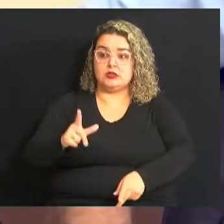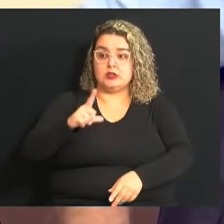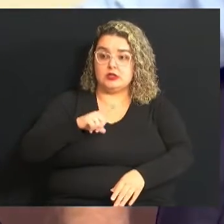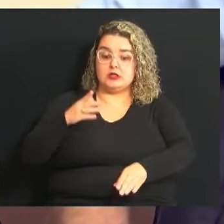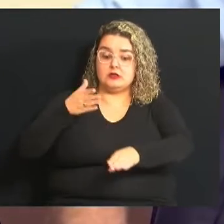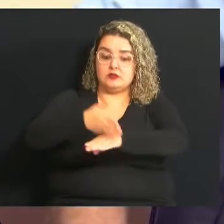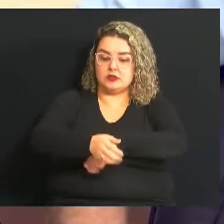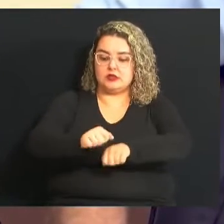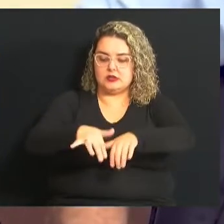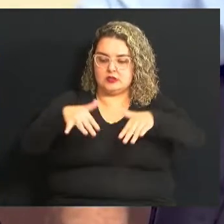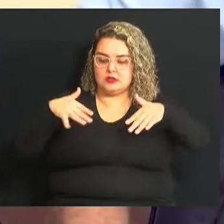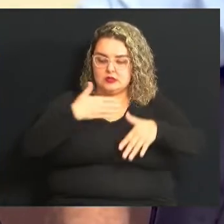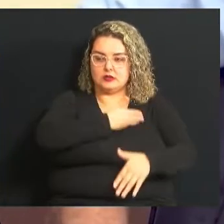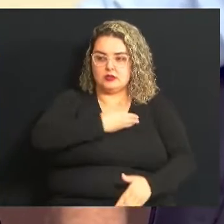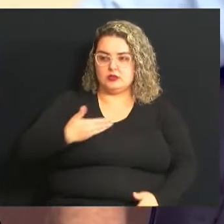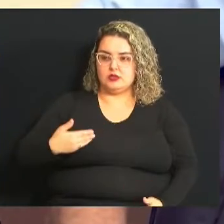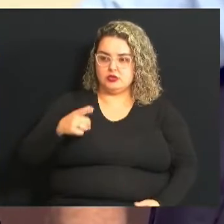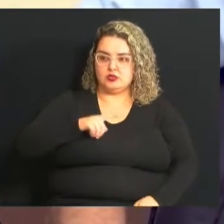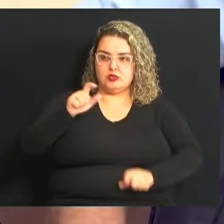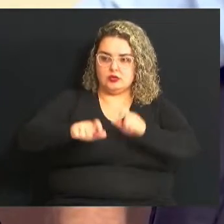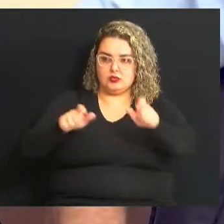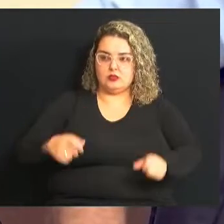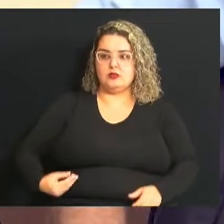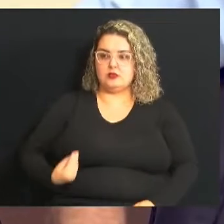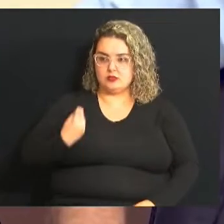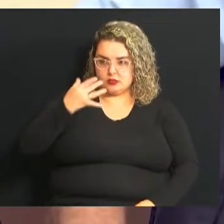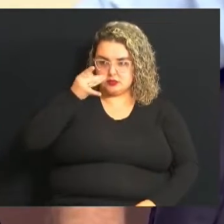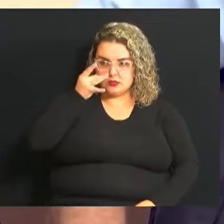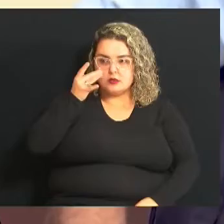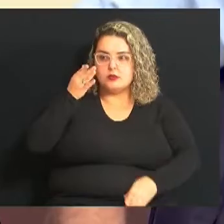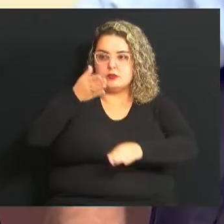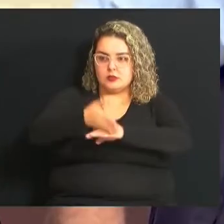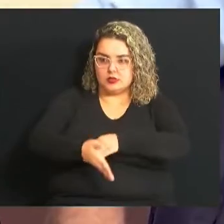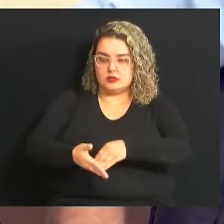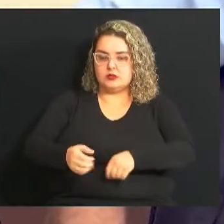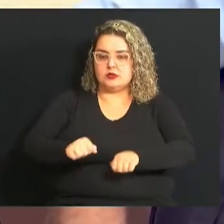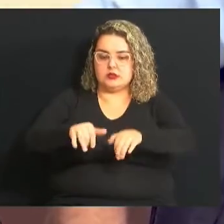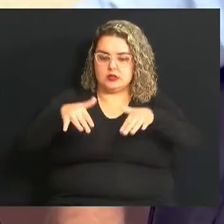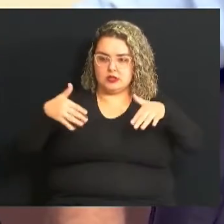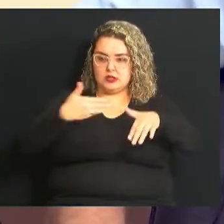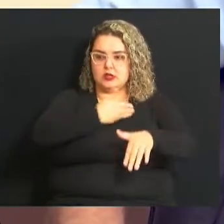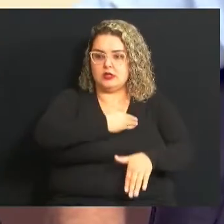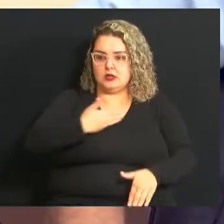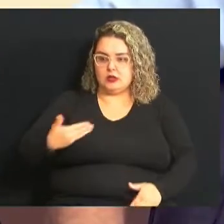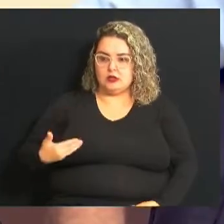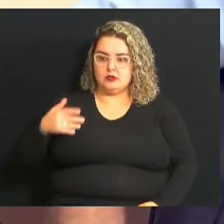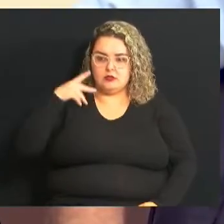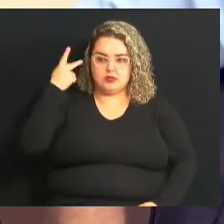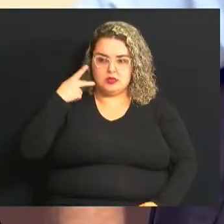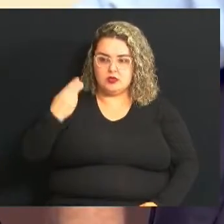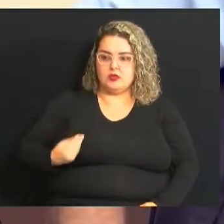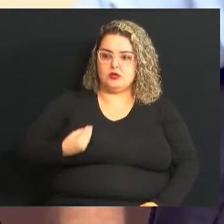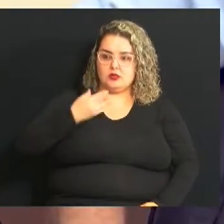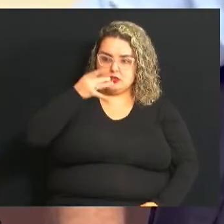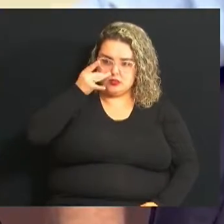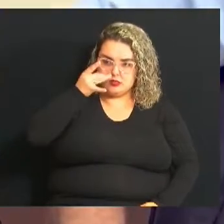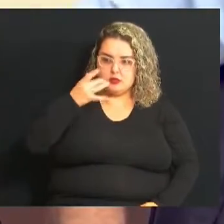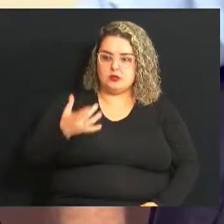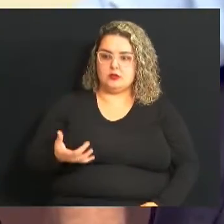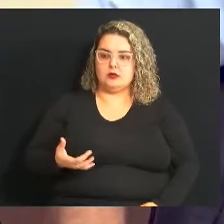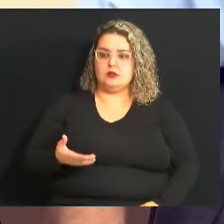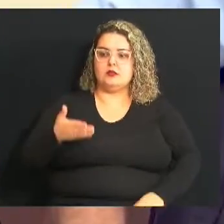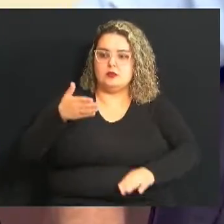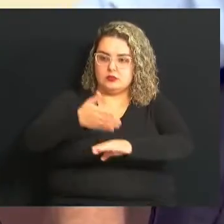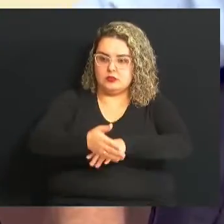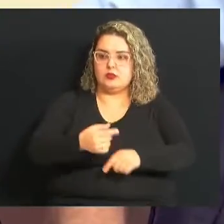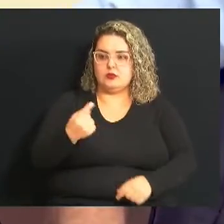públicas. Houveram pessoas que estão aqui participando dessa audiência pública, vereadores que aqui também estão, que participaram de